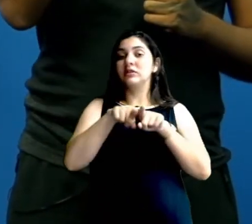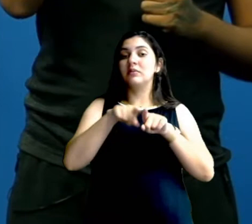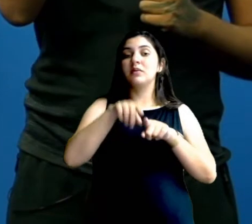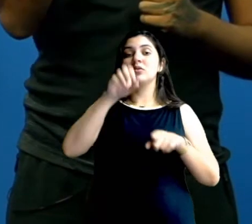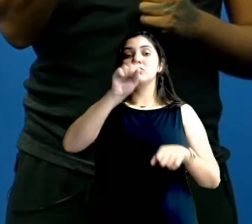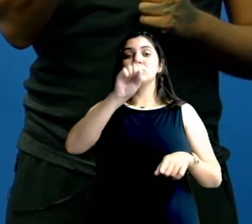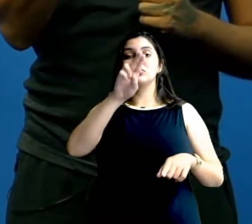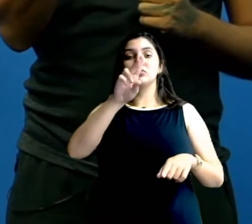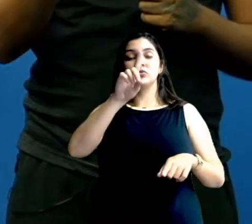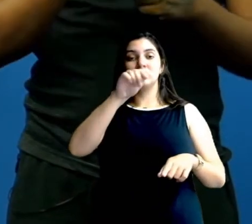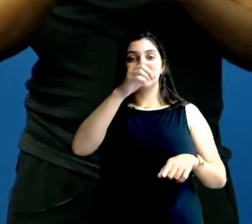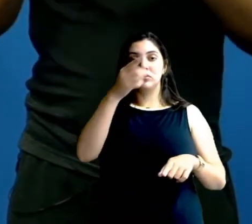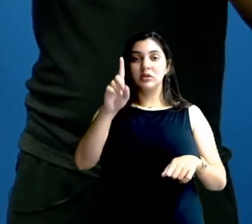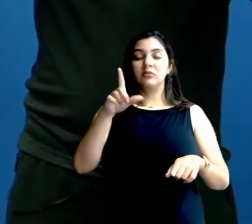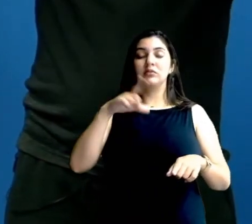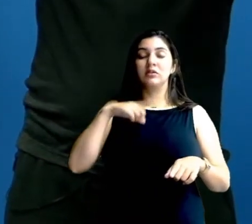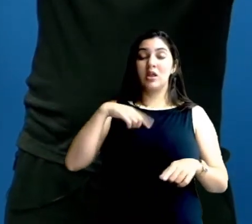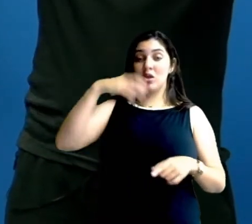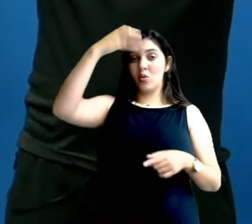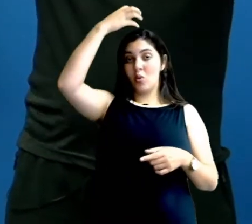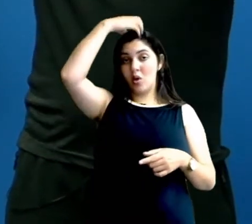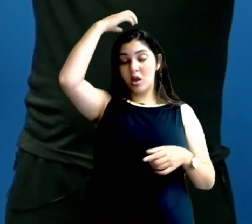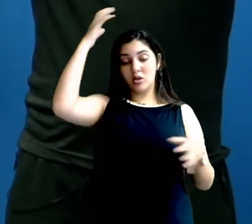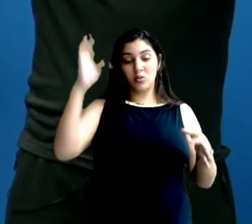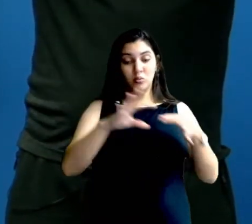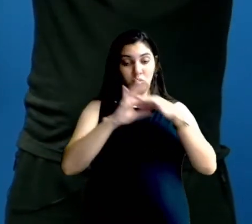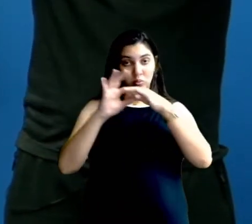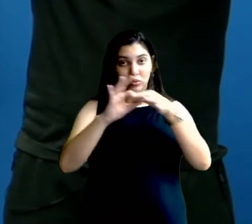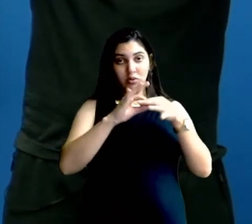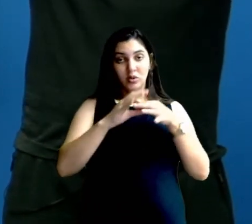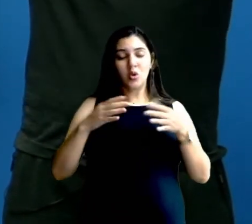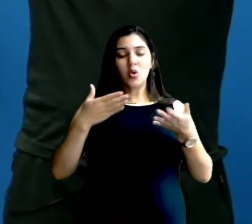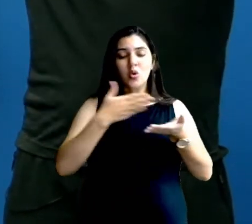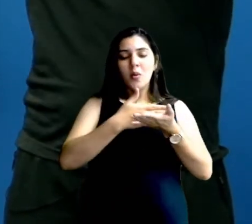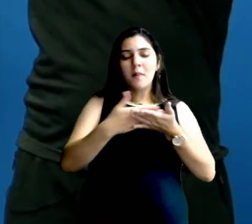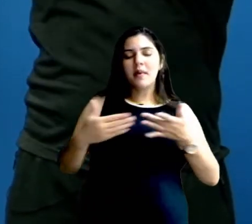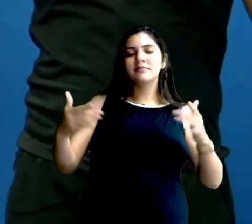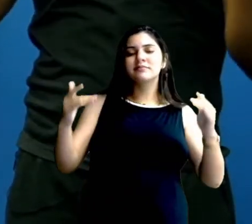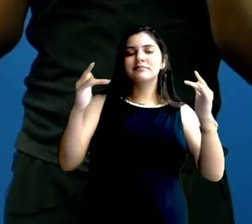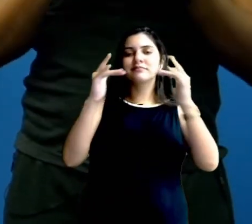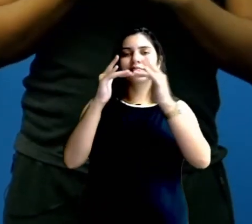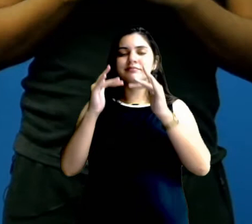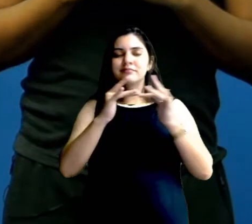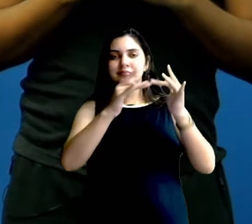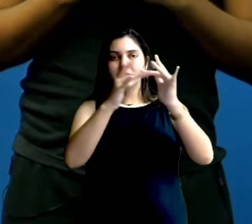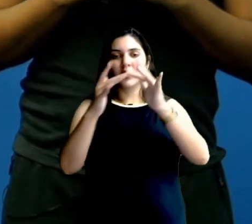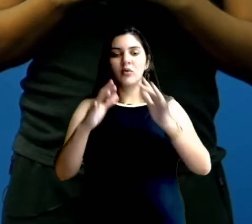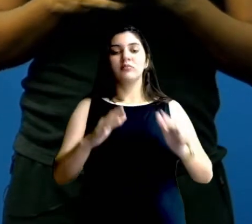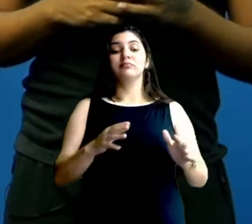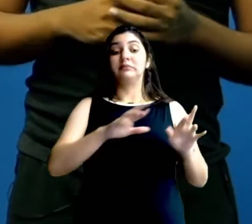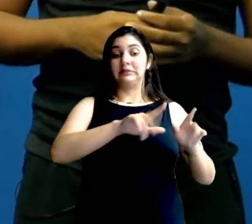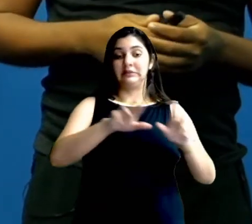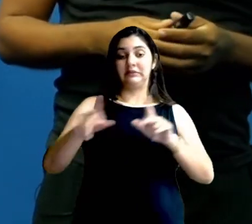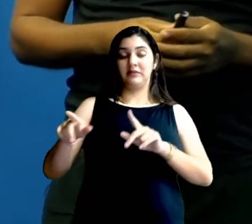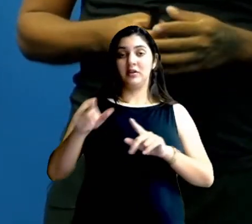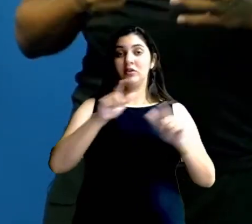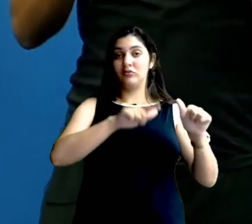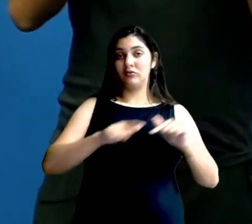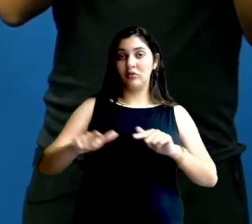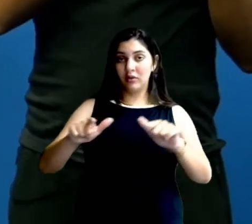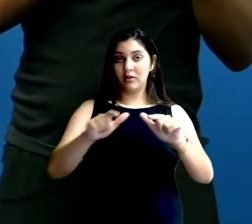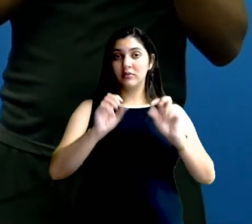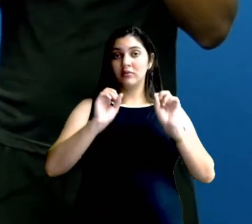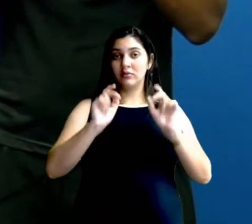carro mano é o Reino de Kush começa a interligar comercialmente essas diferentes região tá